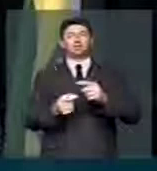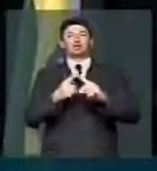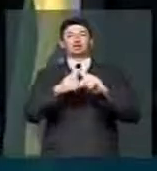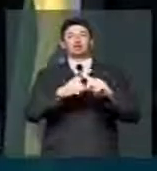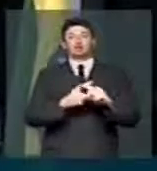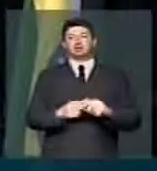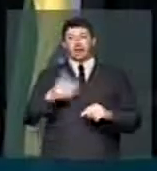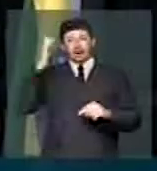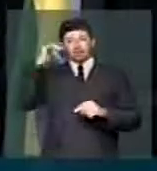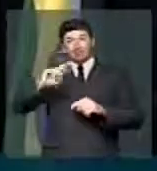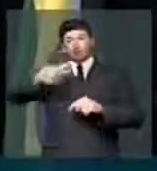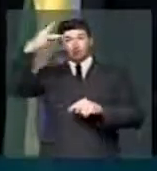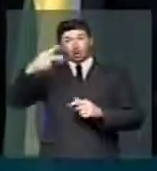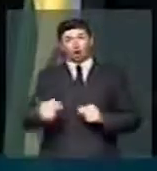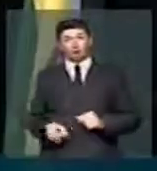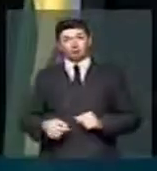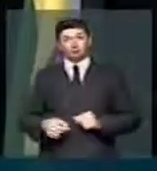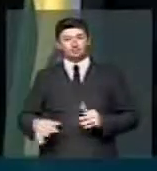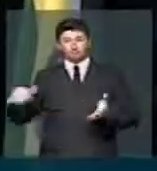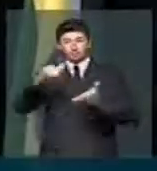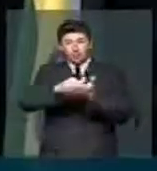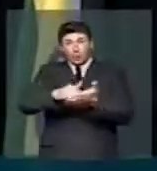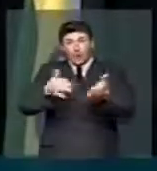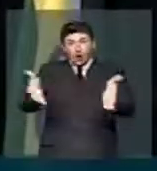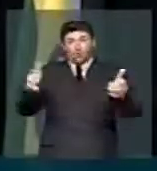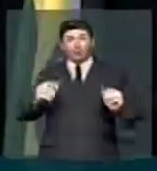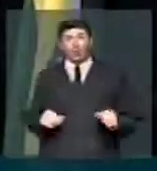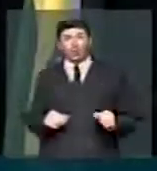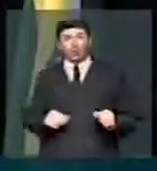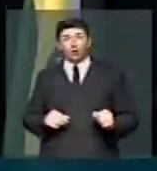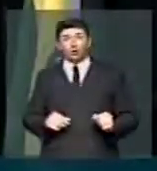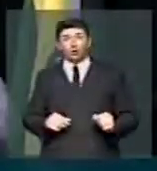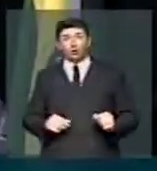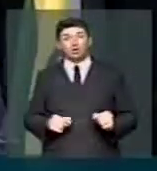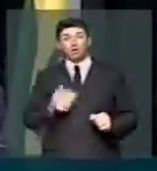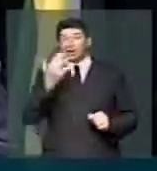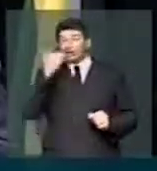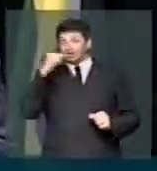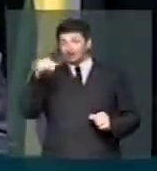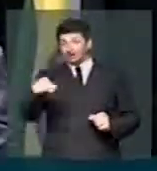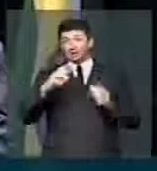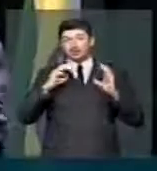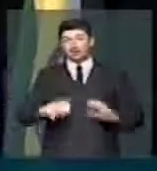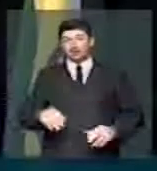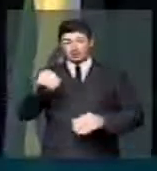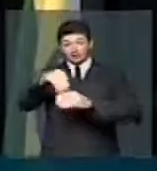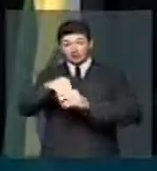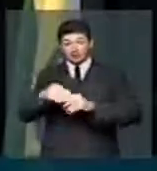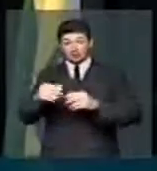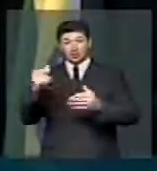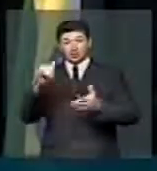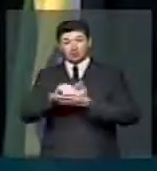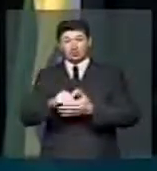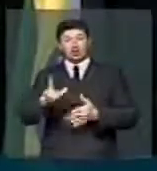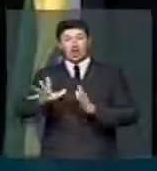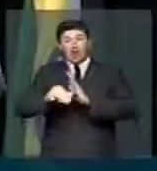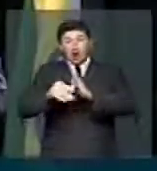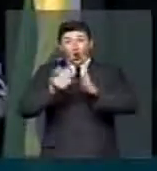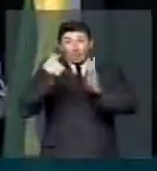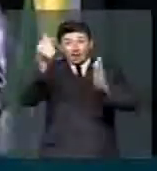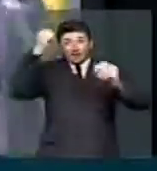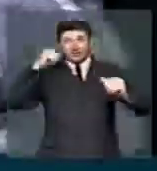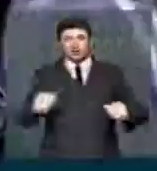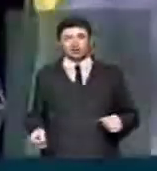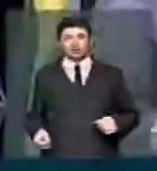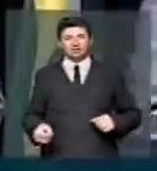exploração danada. Os próprios aeroportos aí, até a alimentação do cidadão lá dentro é uma